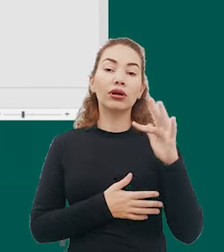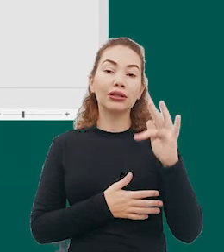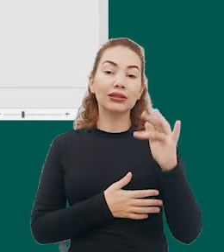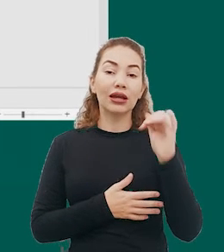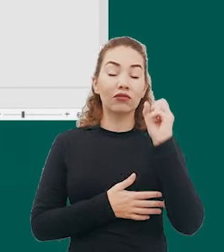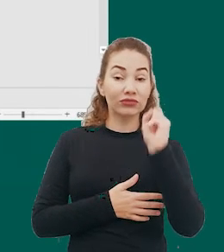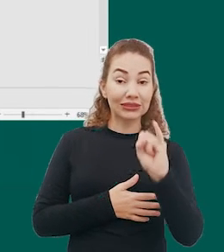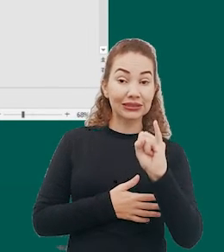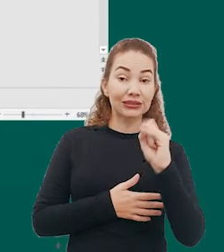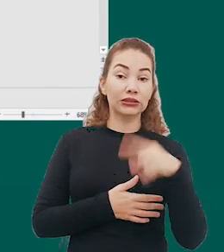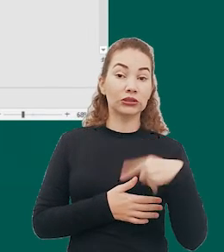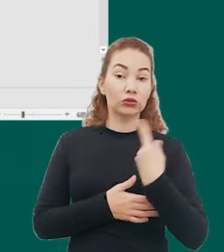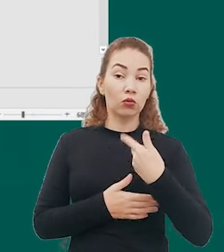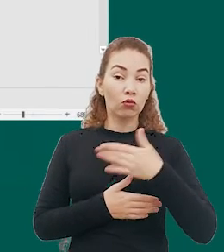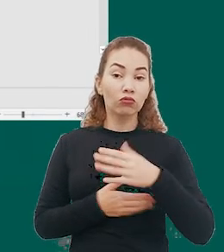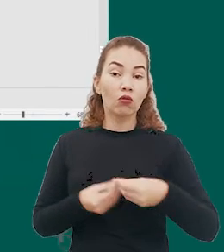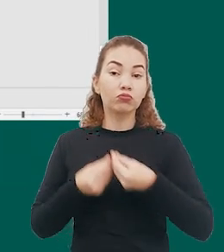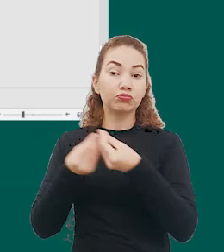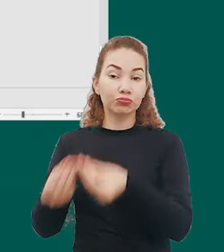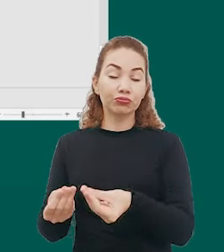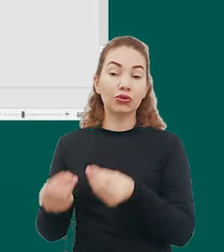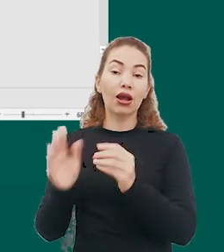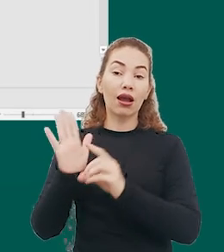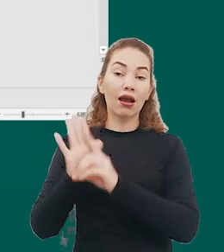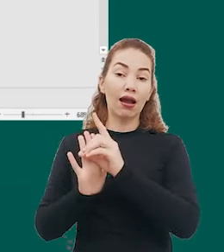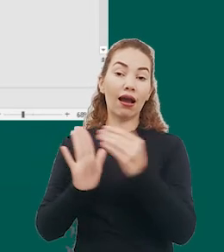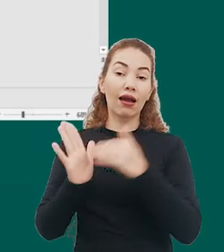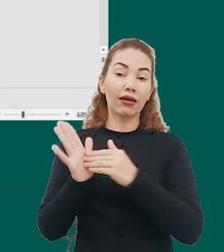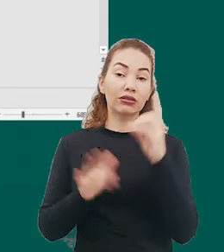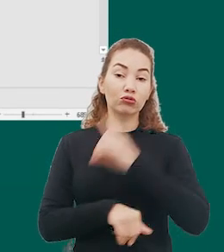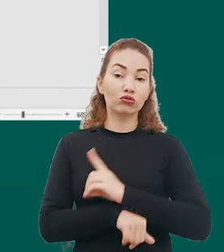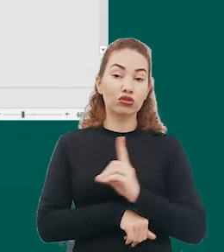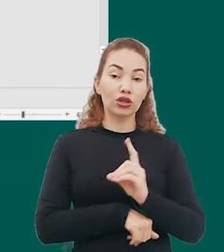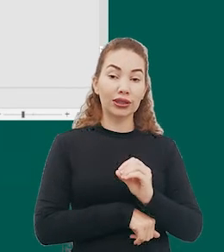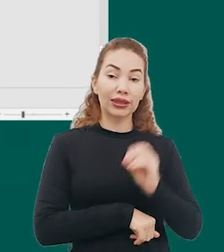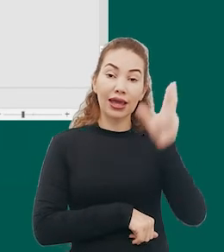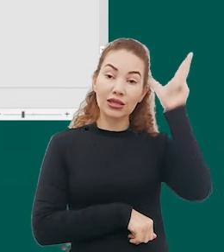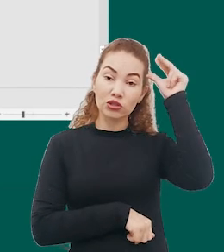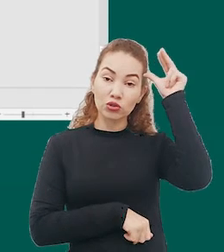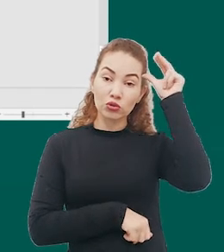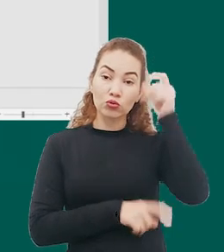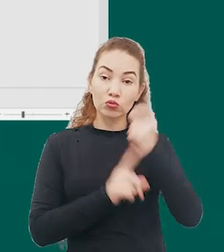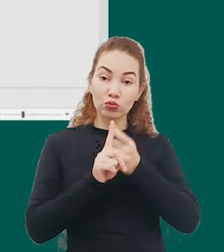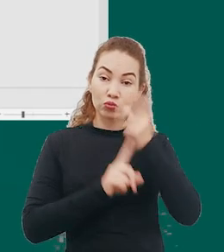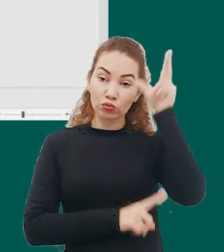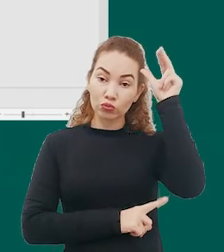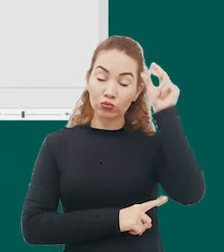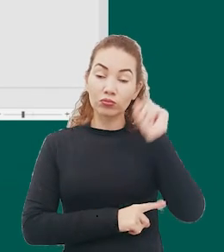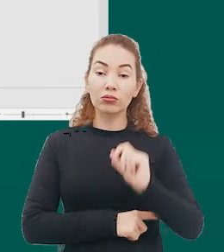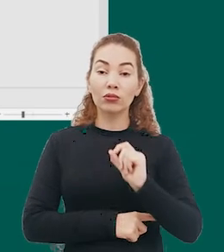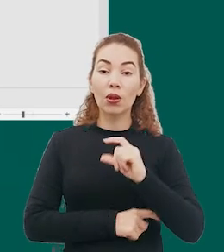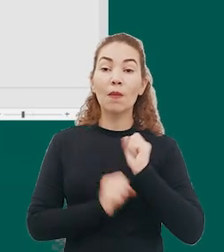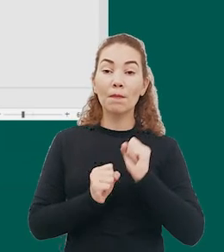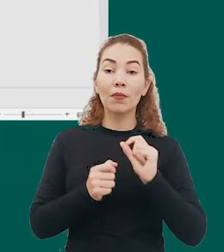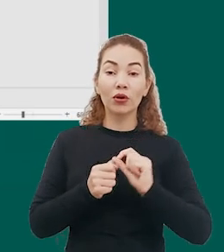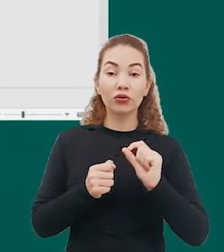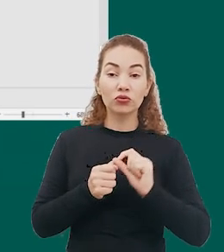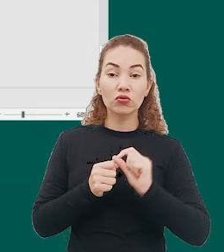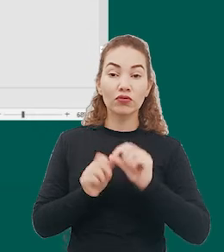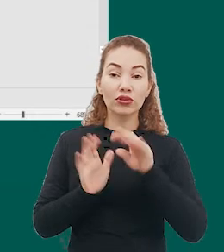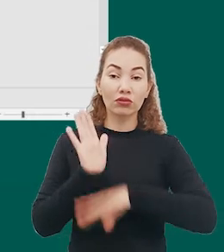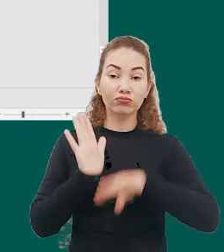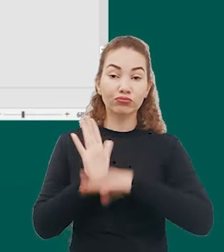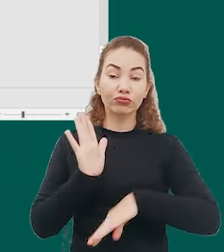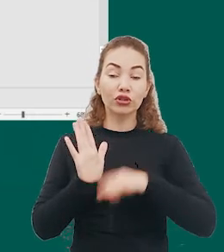enviarmos as declarações até o dia 10 de abril, nós podemos fazer débito em